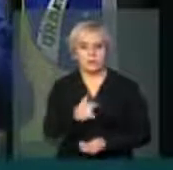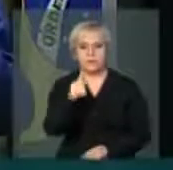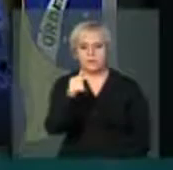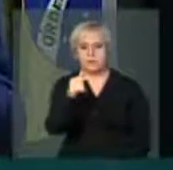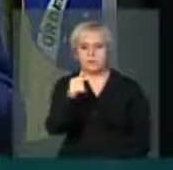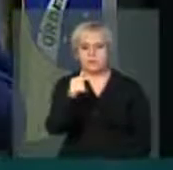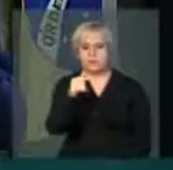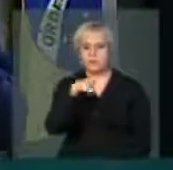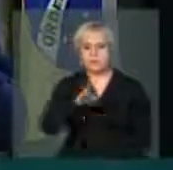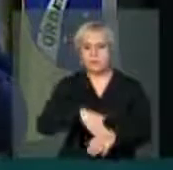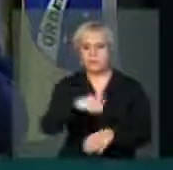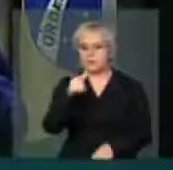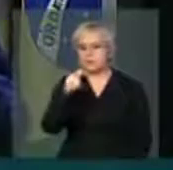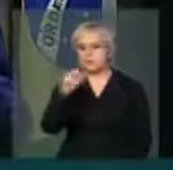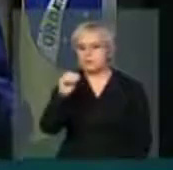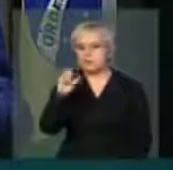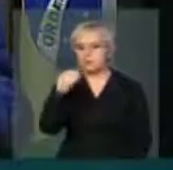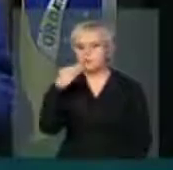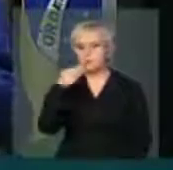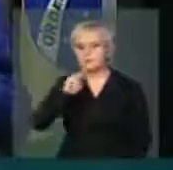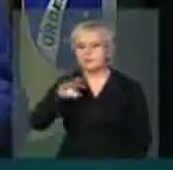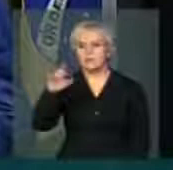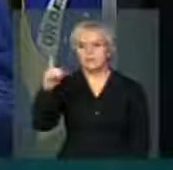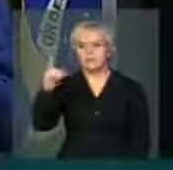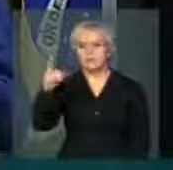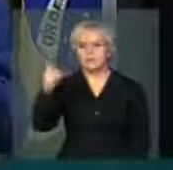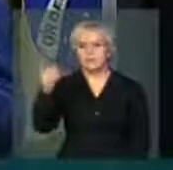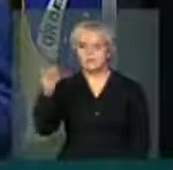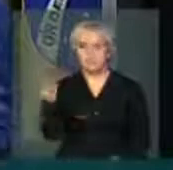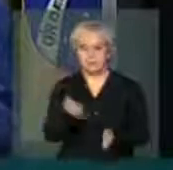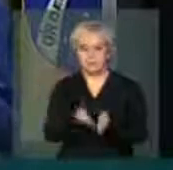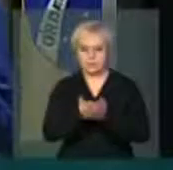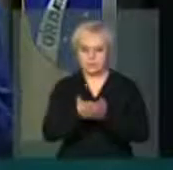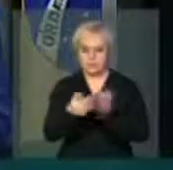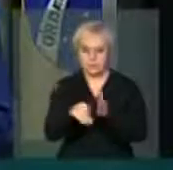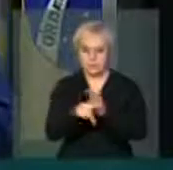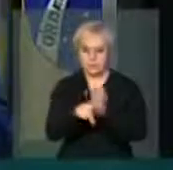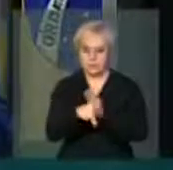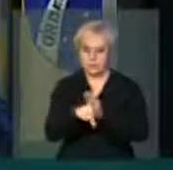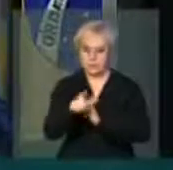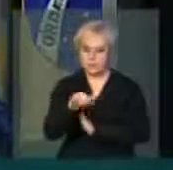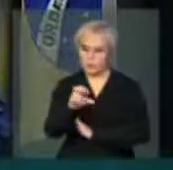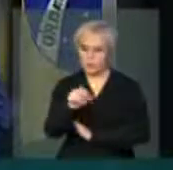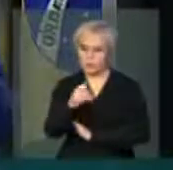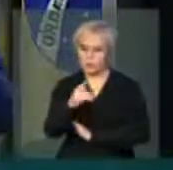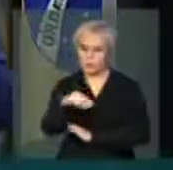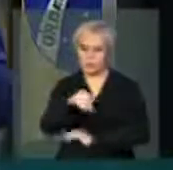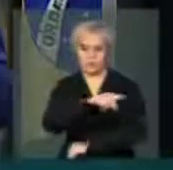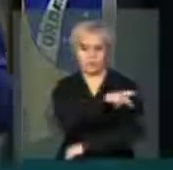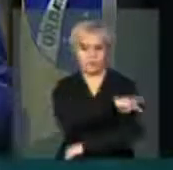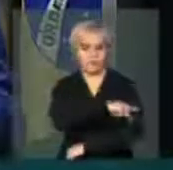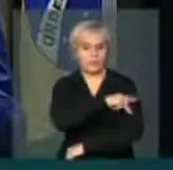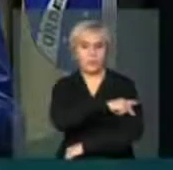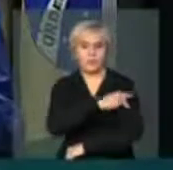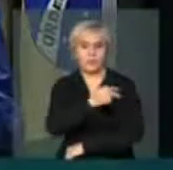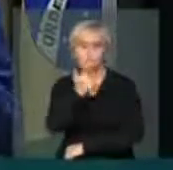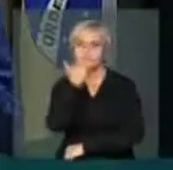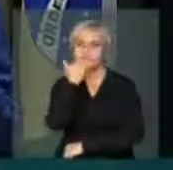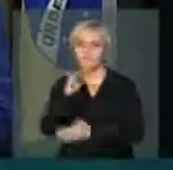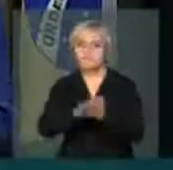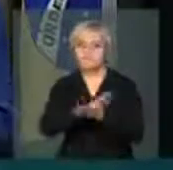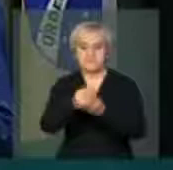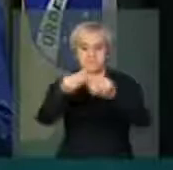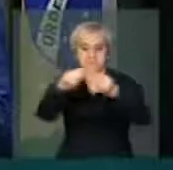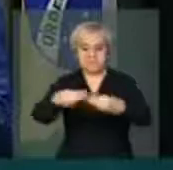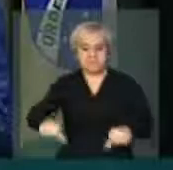700 e tantos milhões de dólares, enquanto o Porto de Luiz Correia, no Piauí, cujo porto